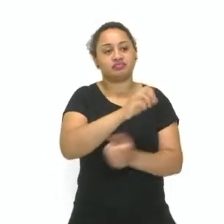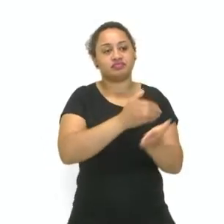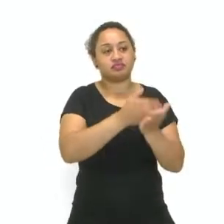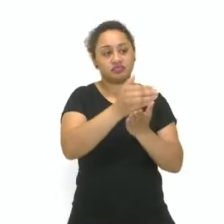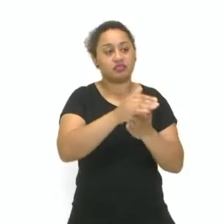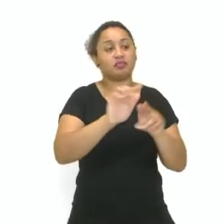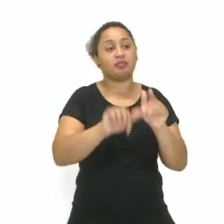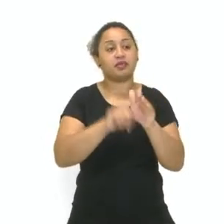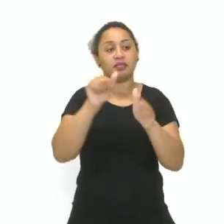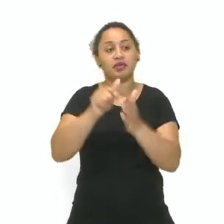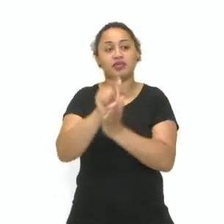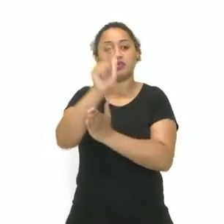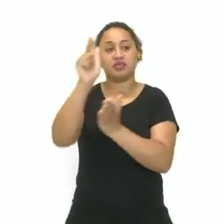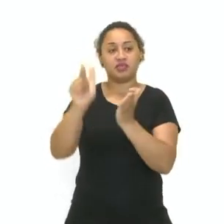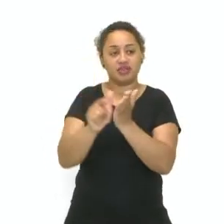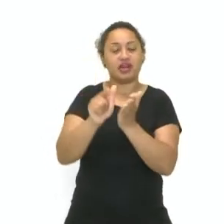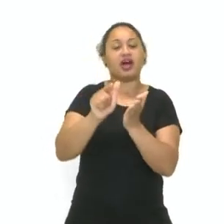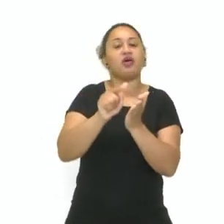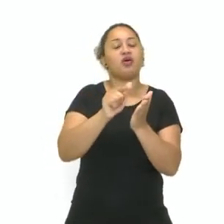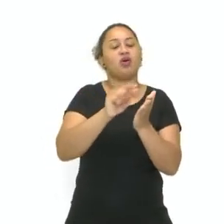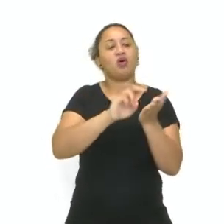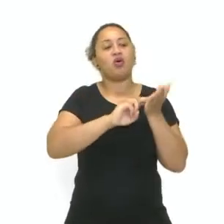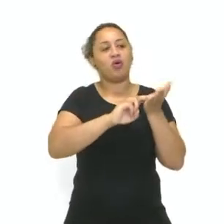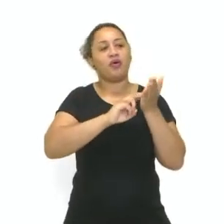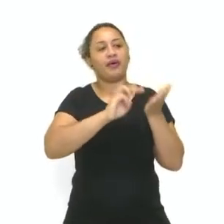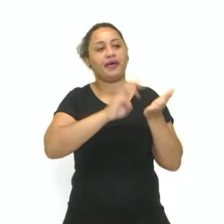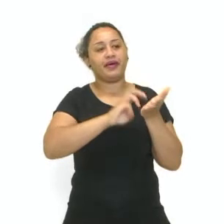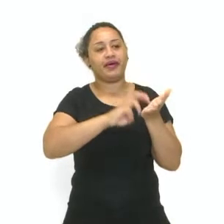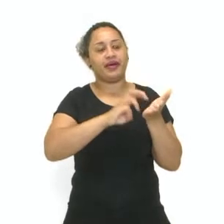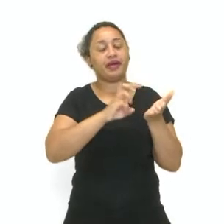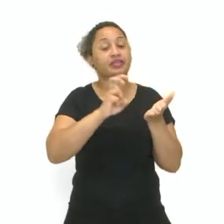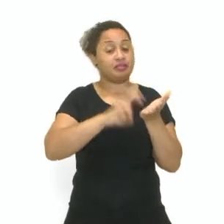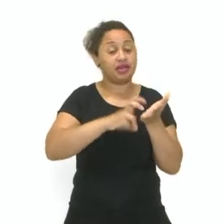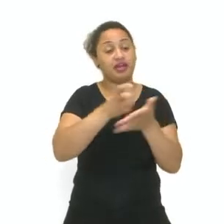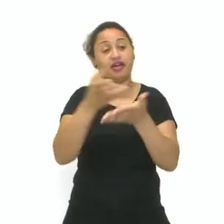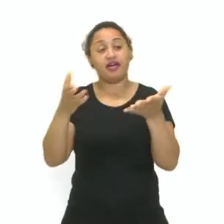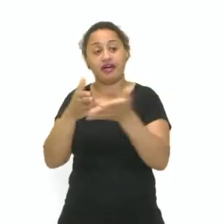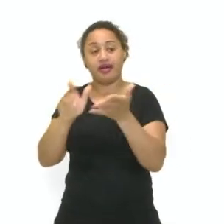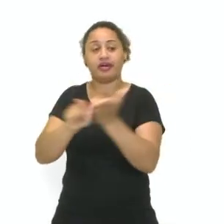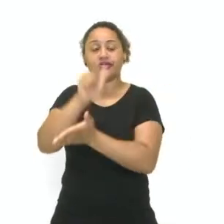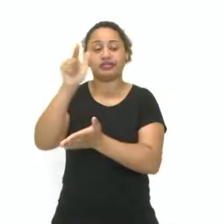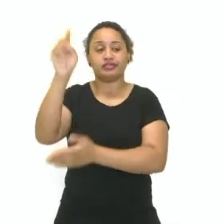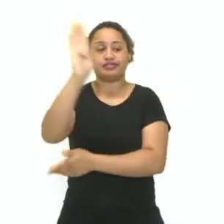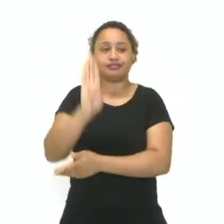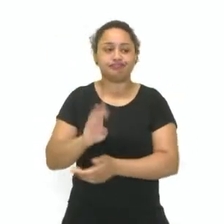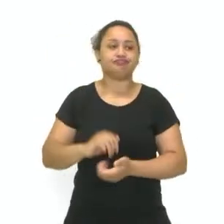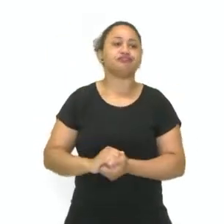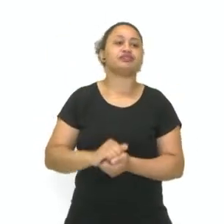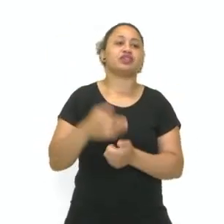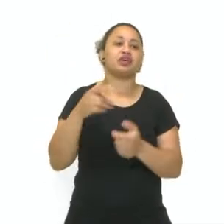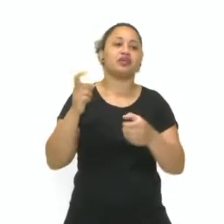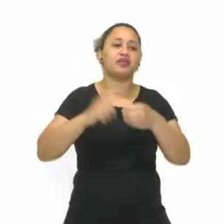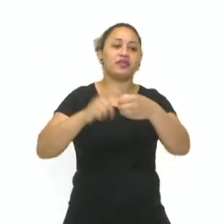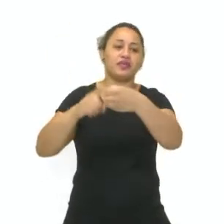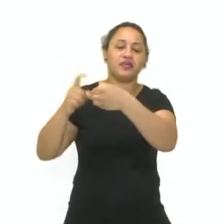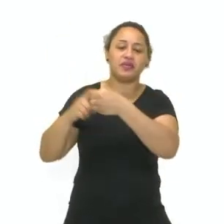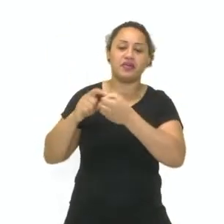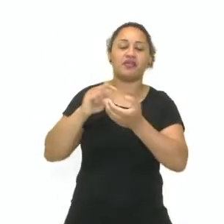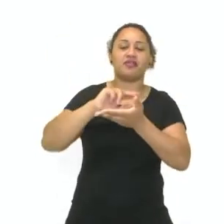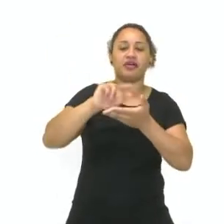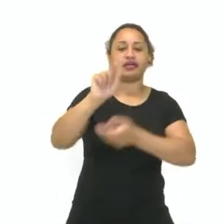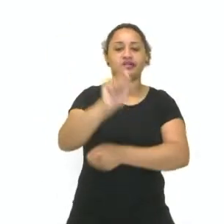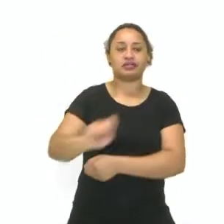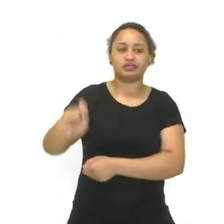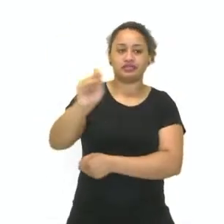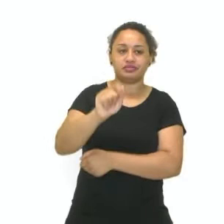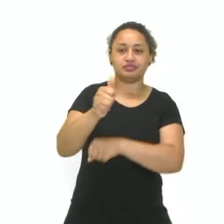da Manhã, agora no Jornal do Brasil. Kiel foi sócio de várias associações profissionais de escritores,